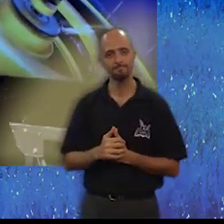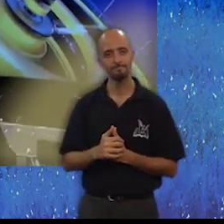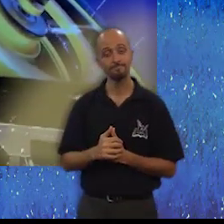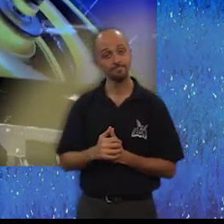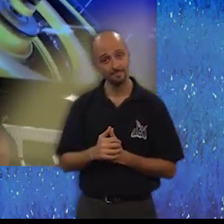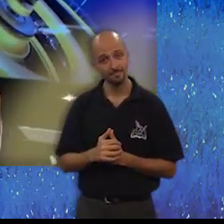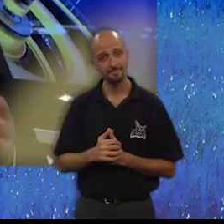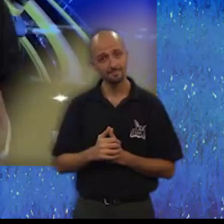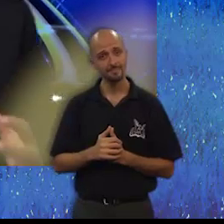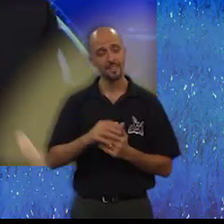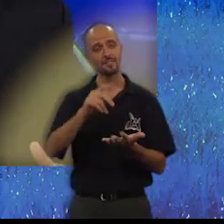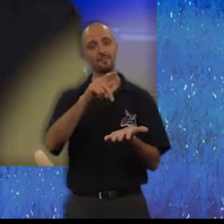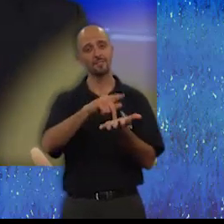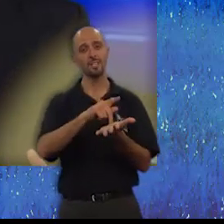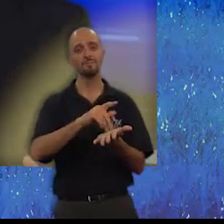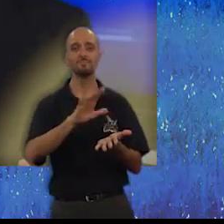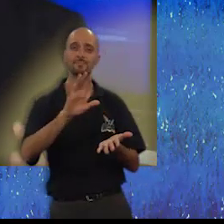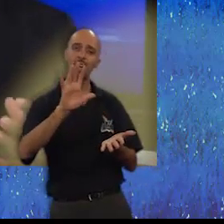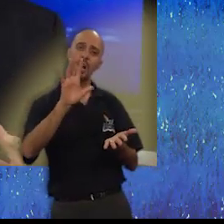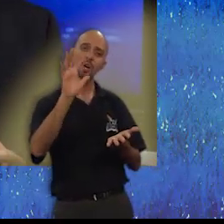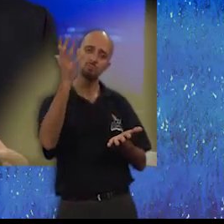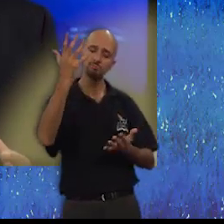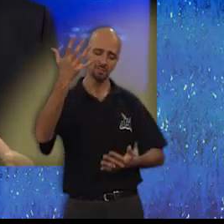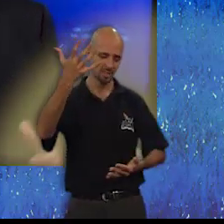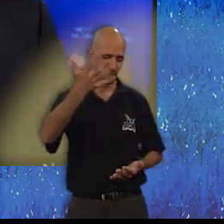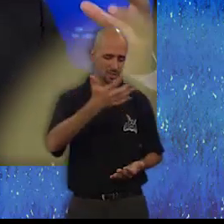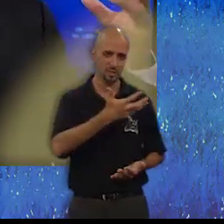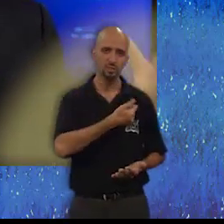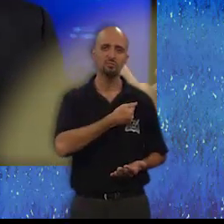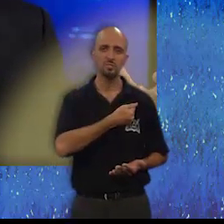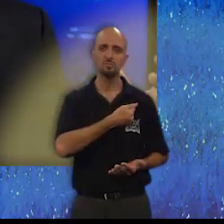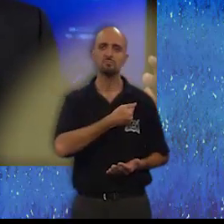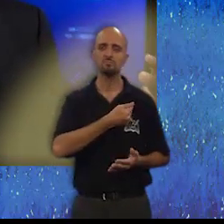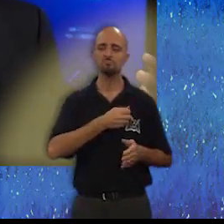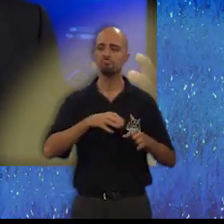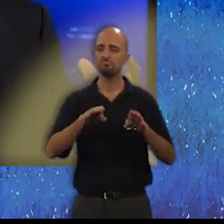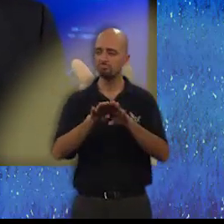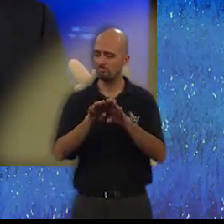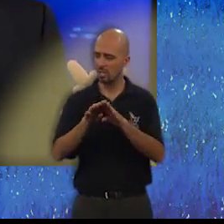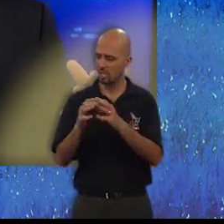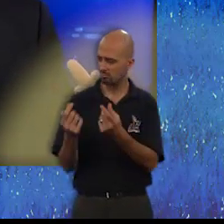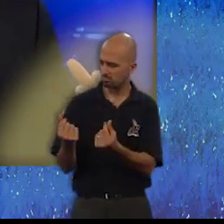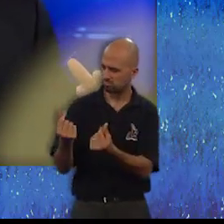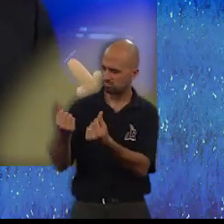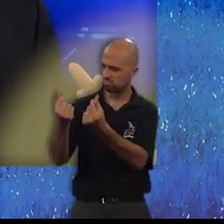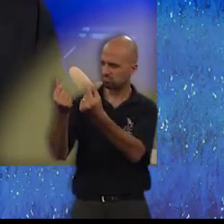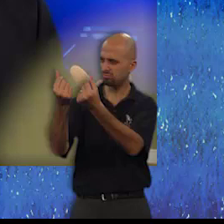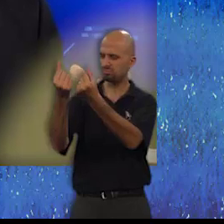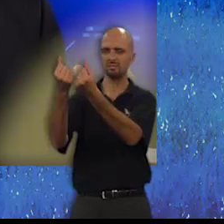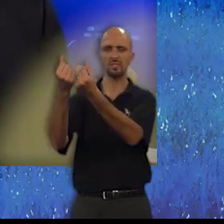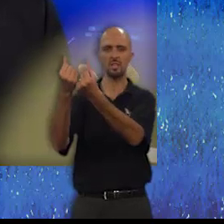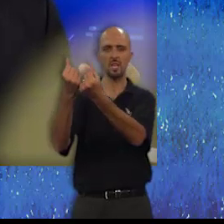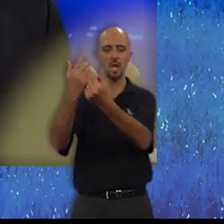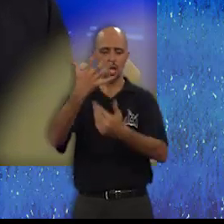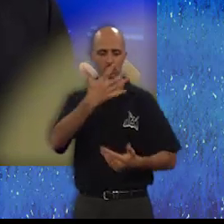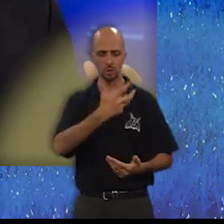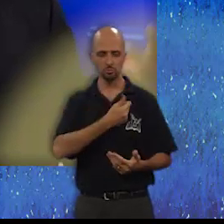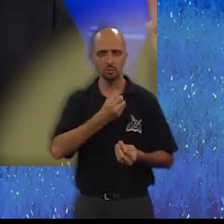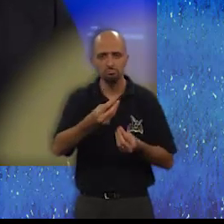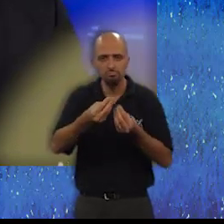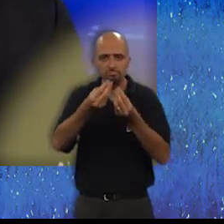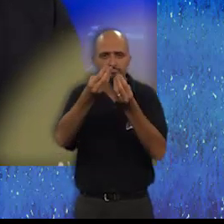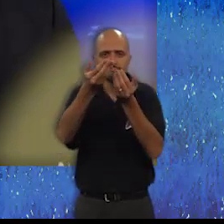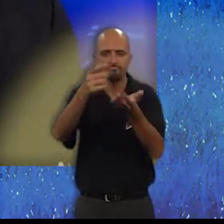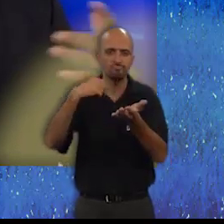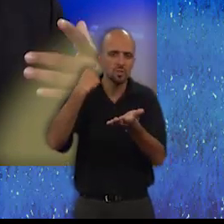acontecer. A salvação está disponível para o jovem rico, está disponível para o advogado,